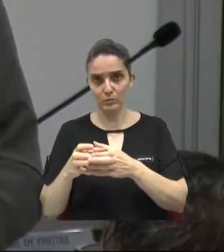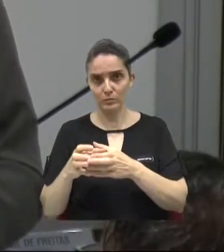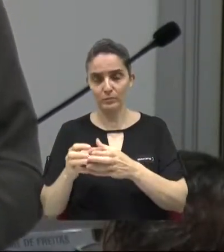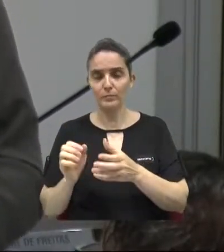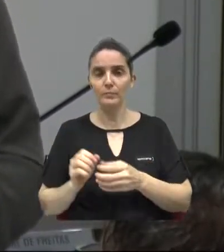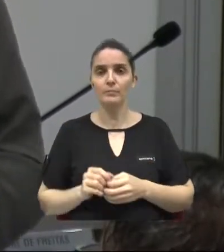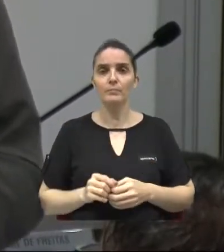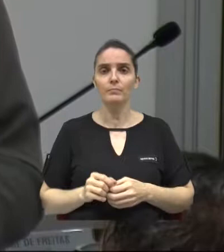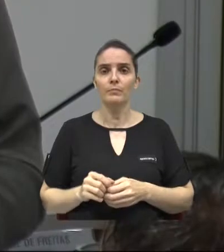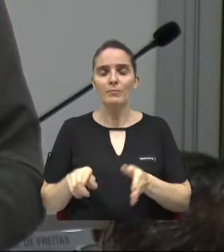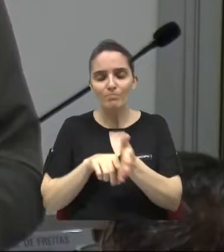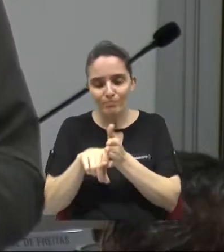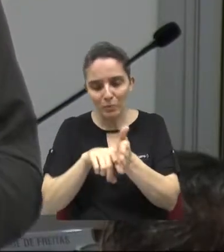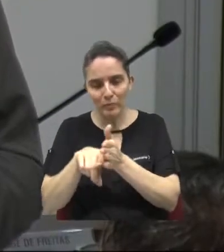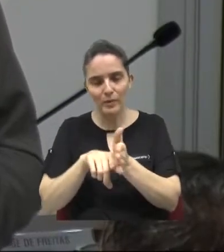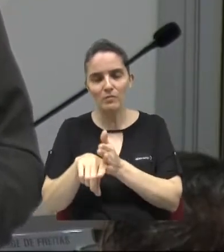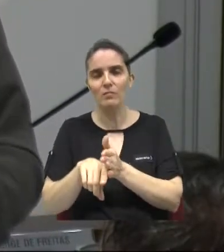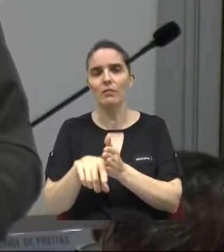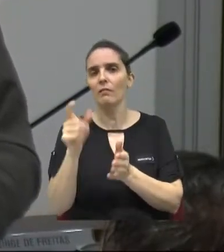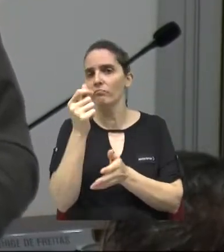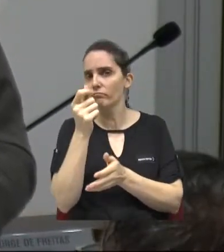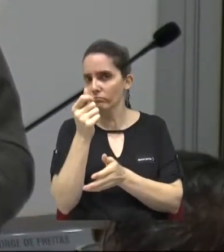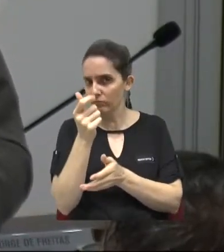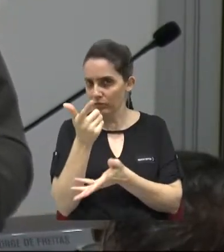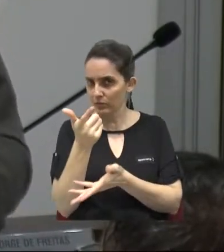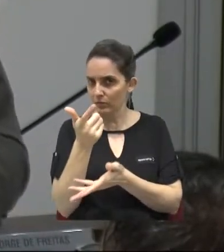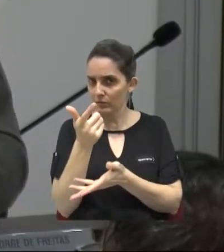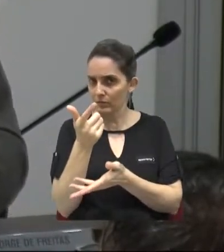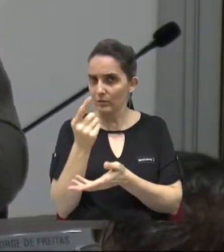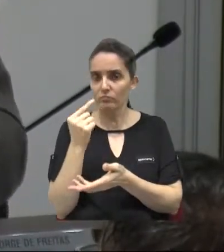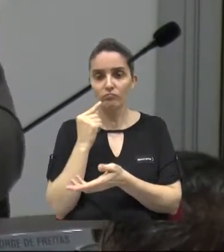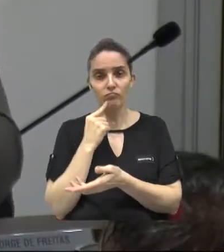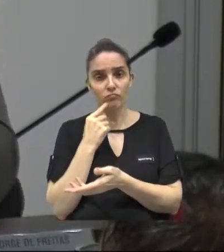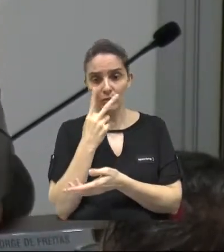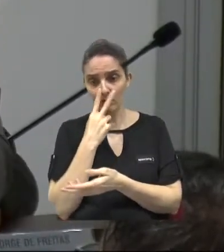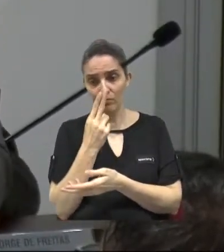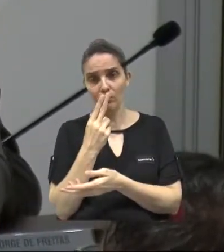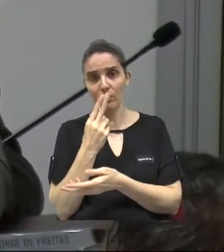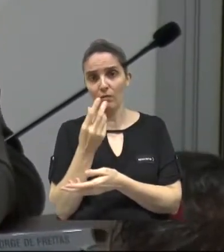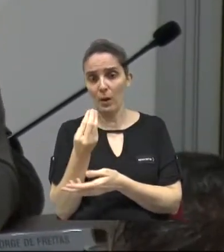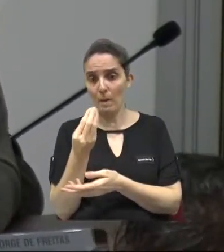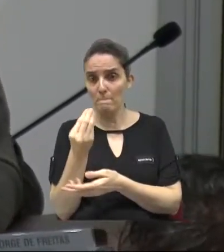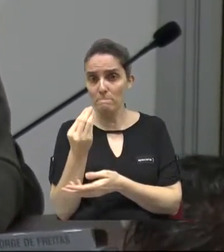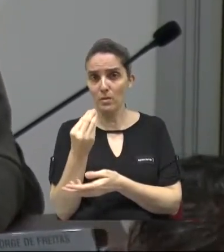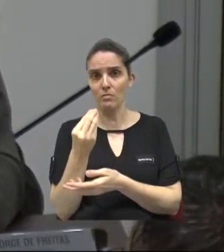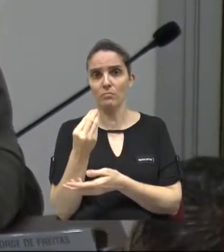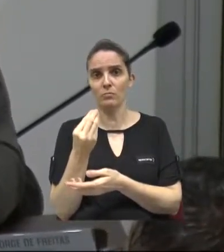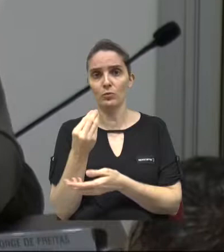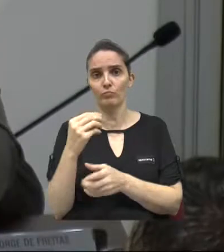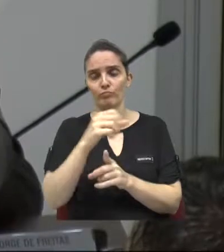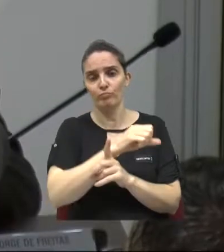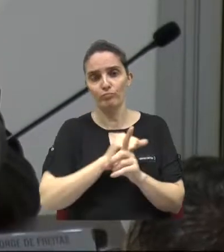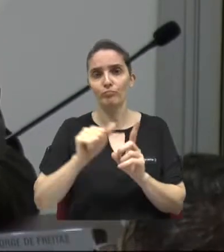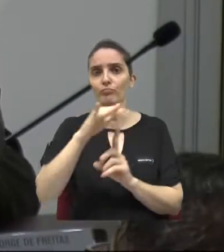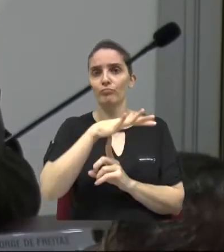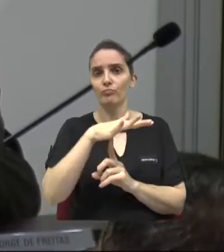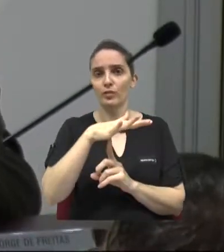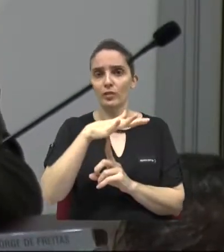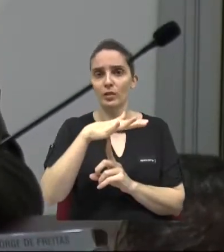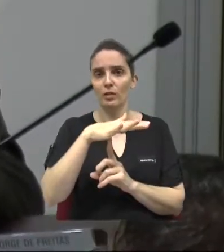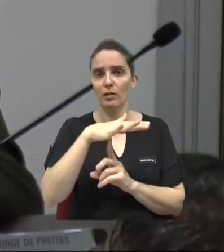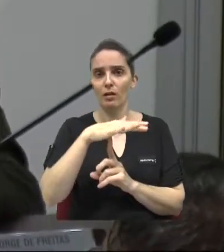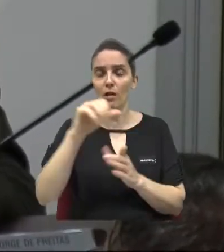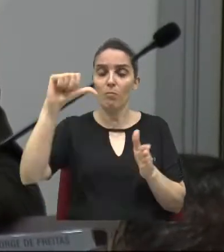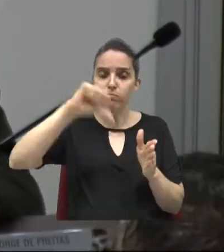esses valores, que para mim é exorbitante, que para mim é um prejuízo para a sociedade. Como disse o